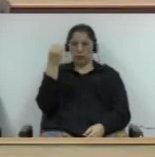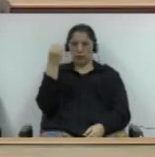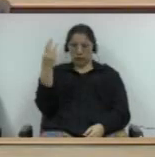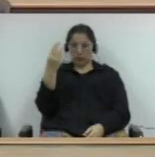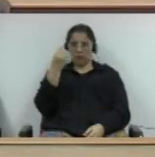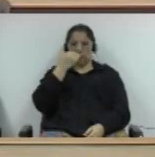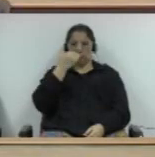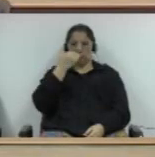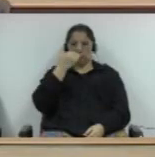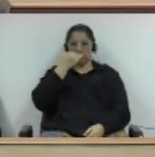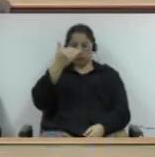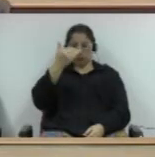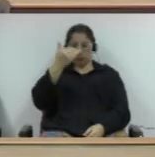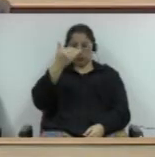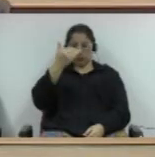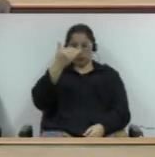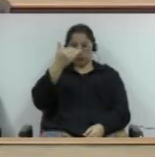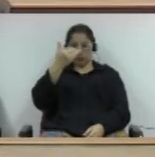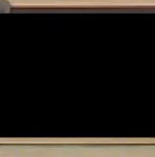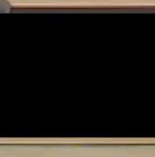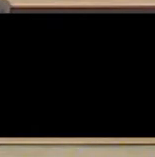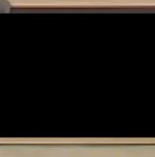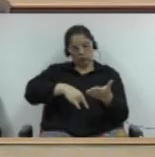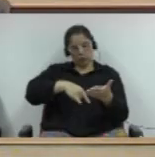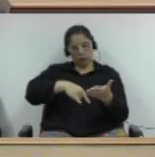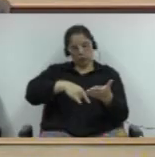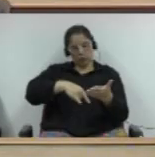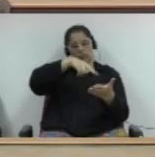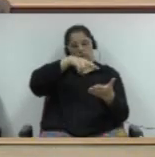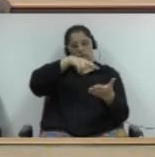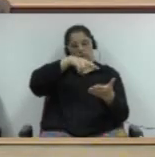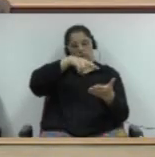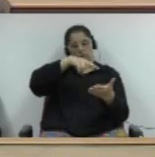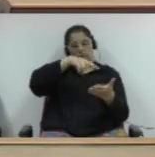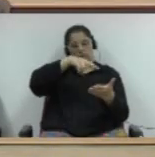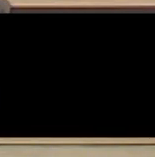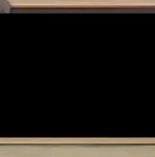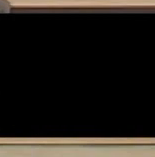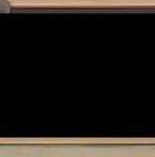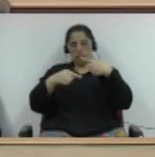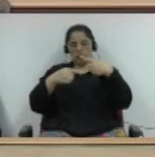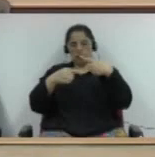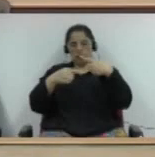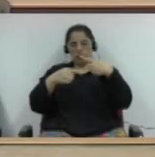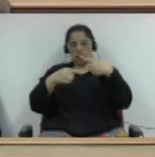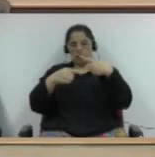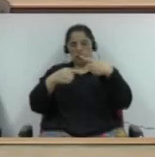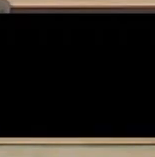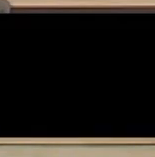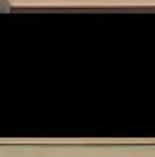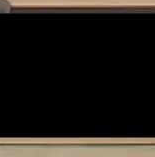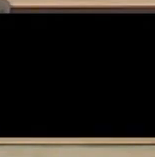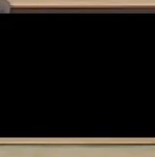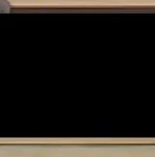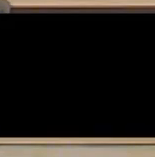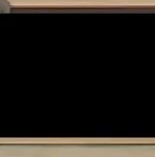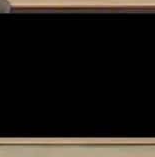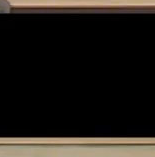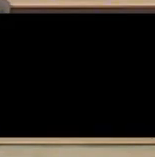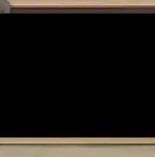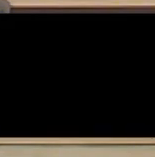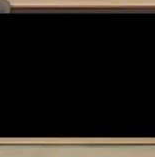presente proposta de lei seja apreciada, discutida e, ao final, aprovada pelos ilustres vereadores em regime de urgência,